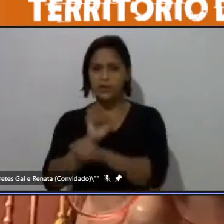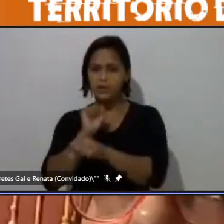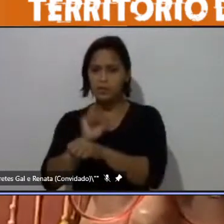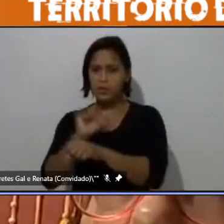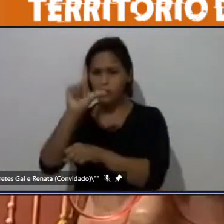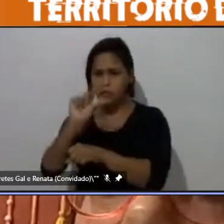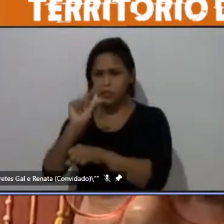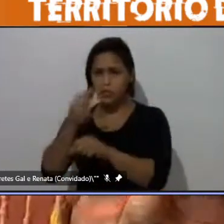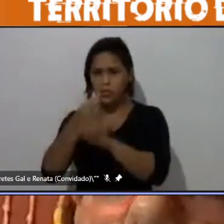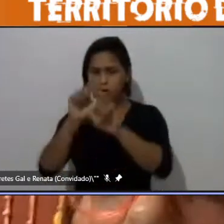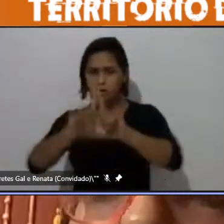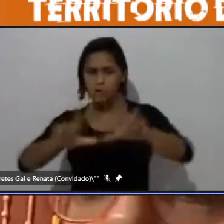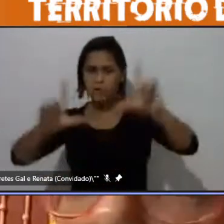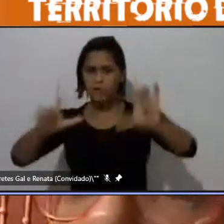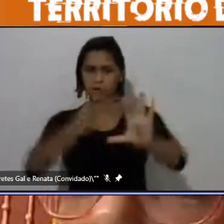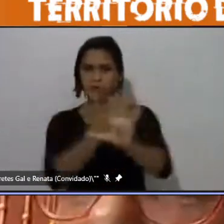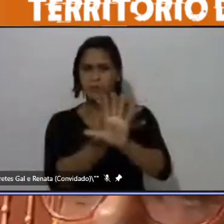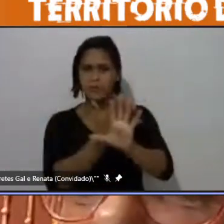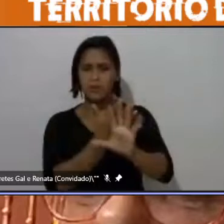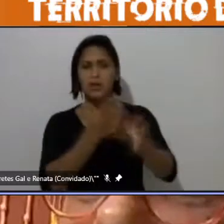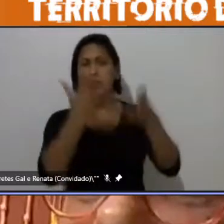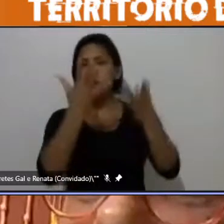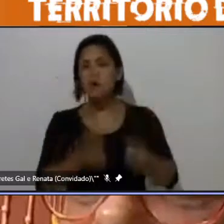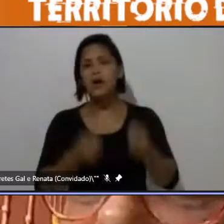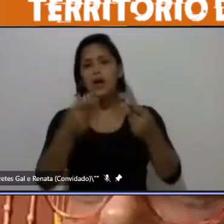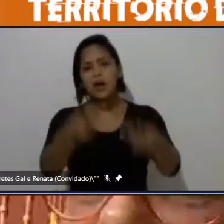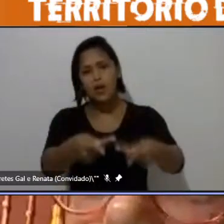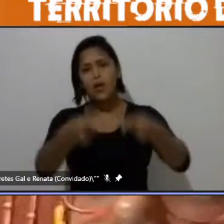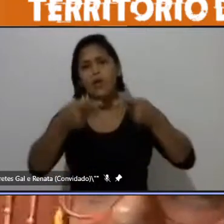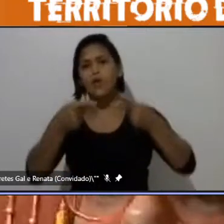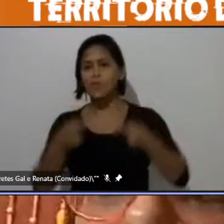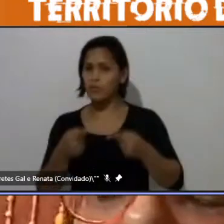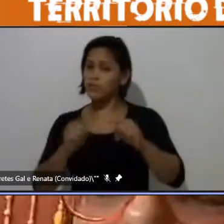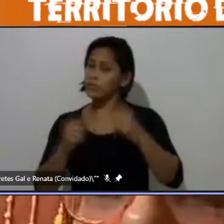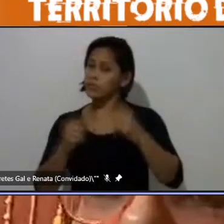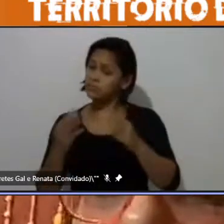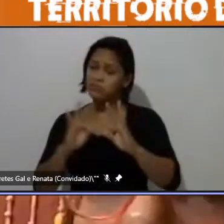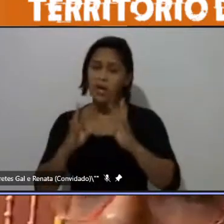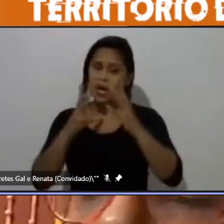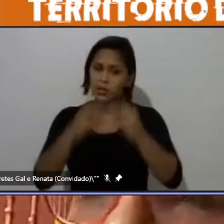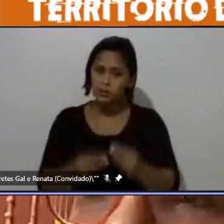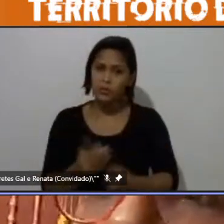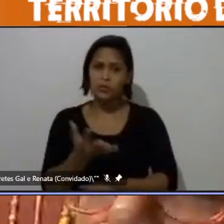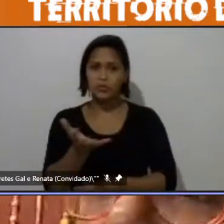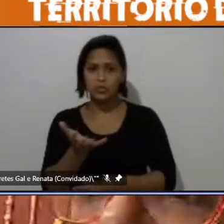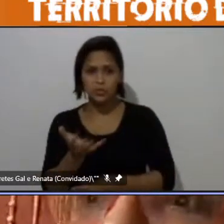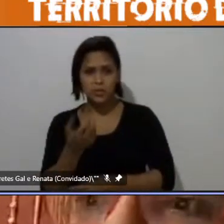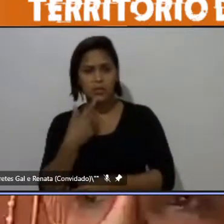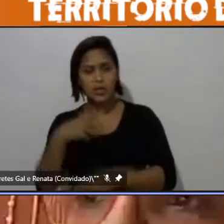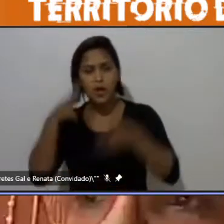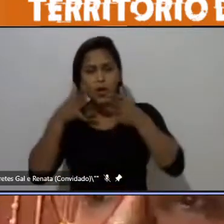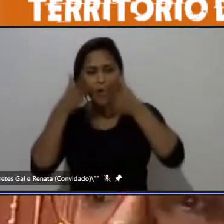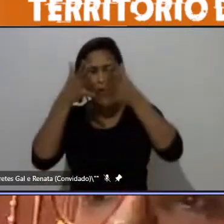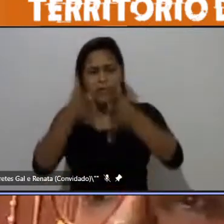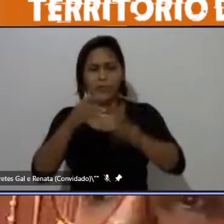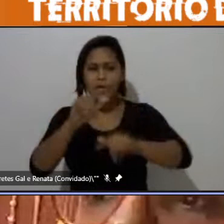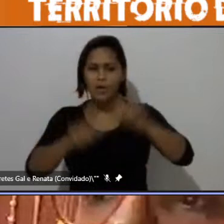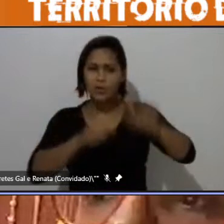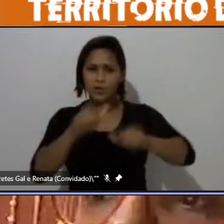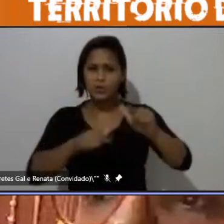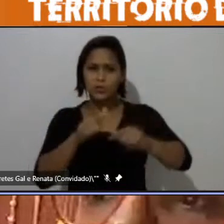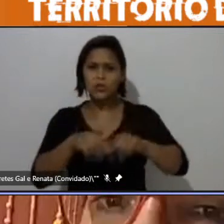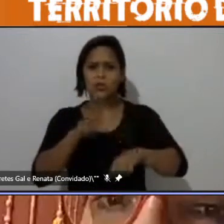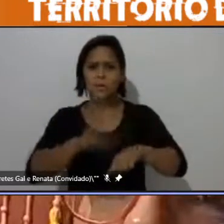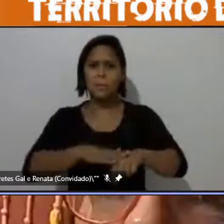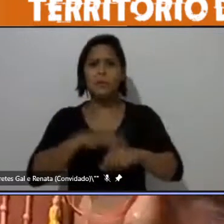lá. Eu vou convido, então, né, a todos que têm o foco, a atuação